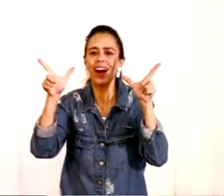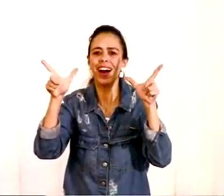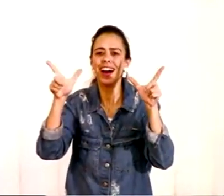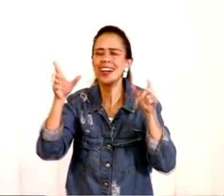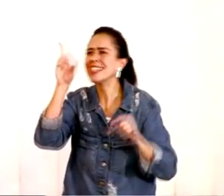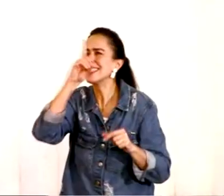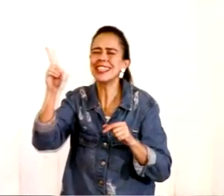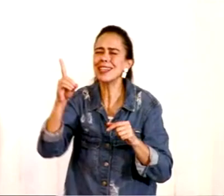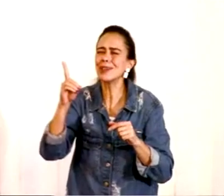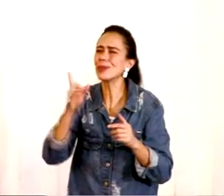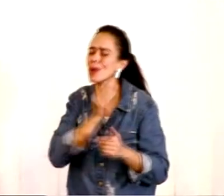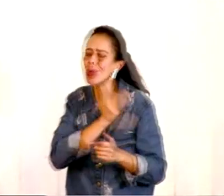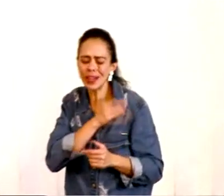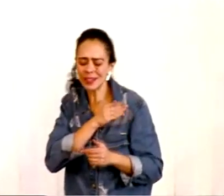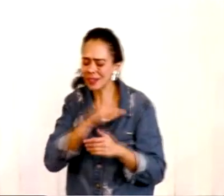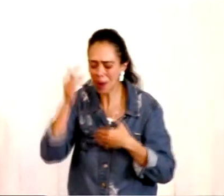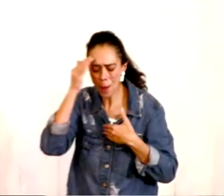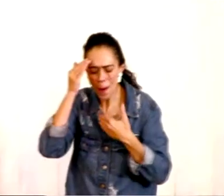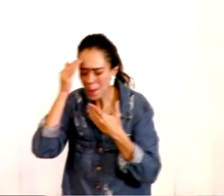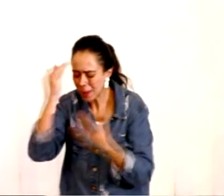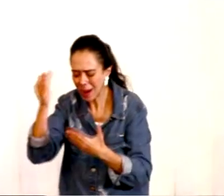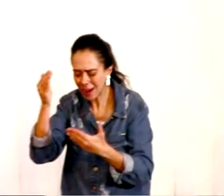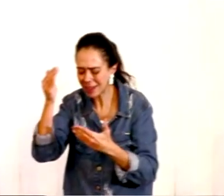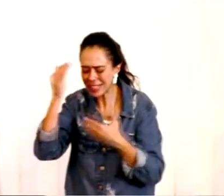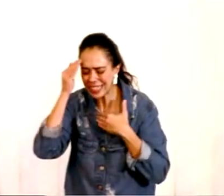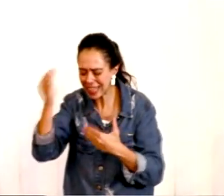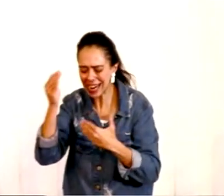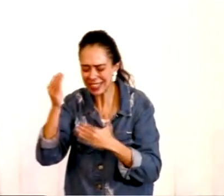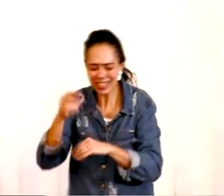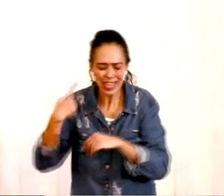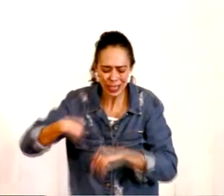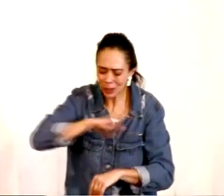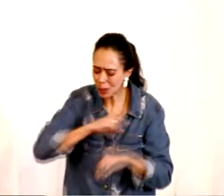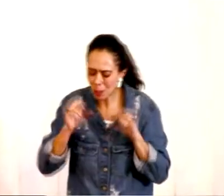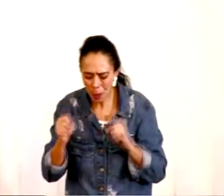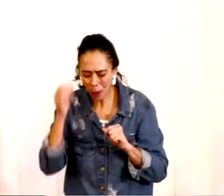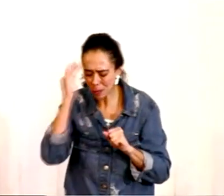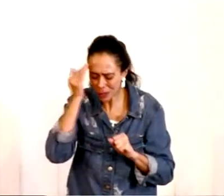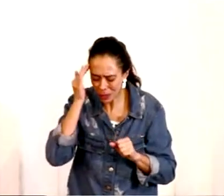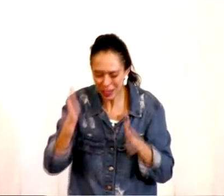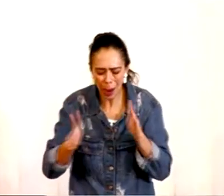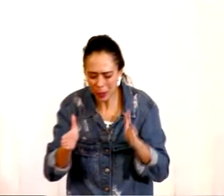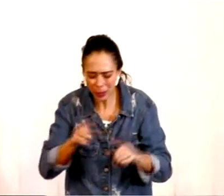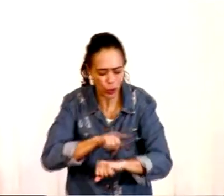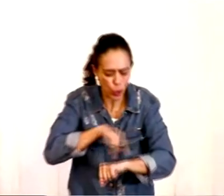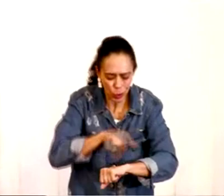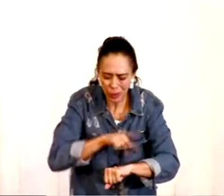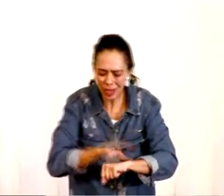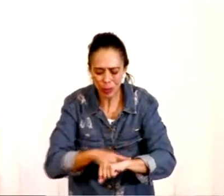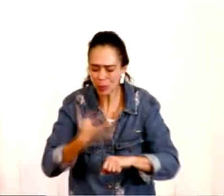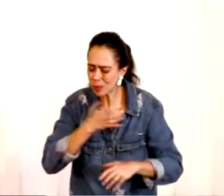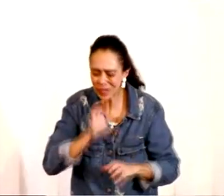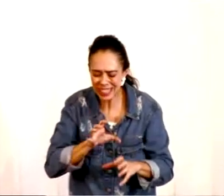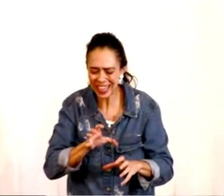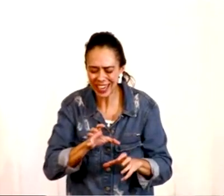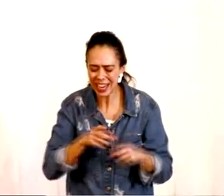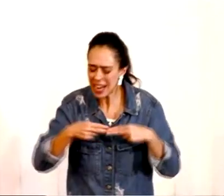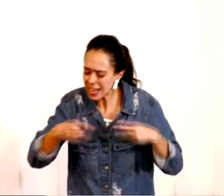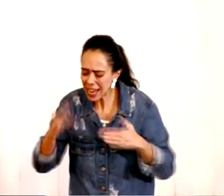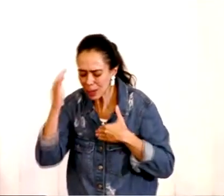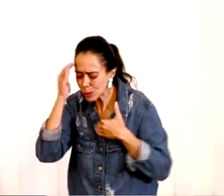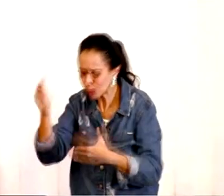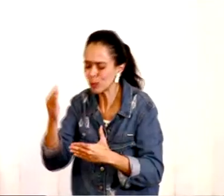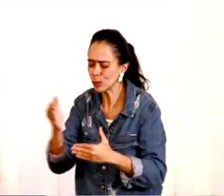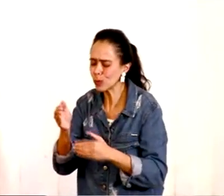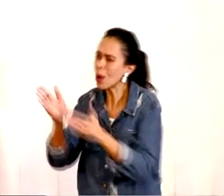Ti. Mas nós queremos gastar o nosso tempo nos alimentando de coisas banais. E queridos,